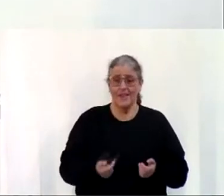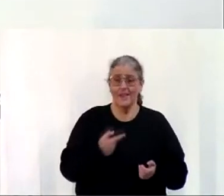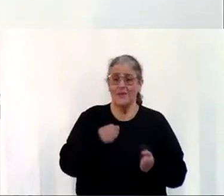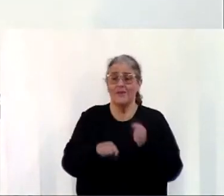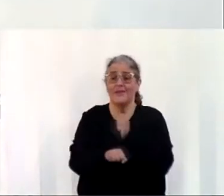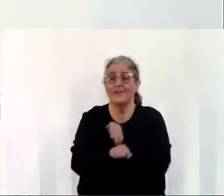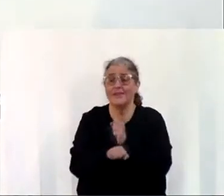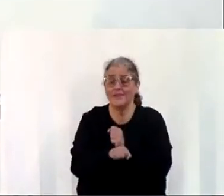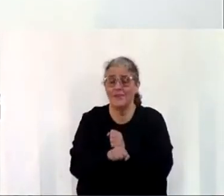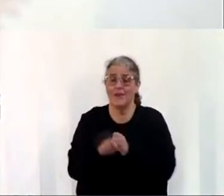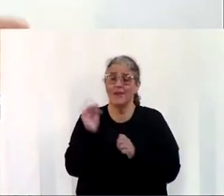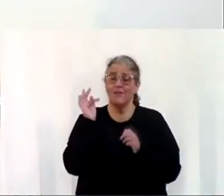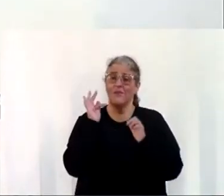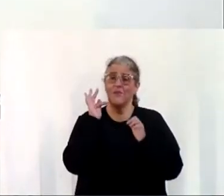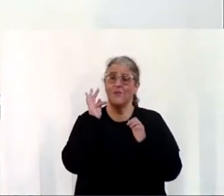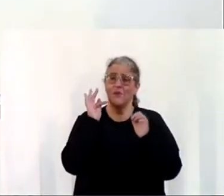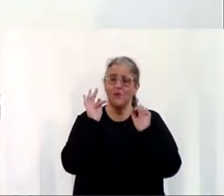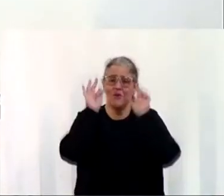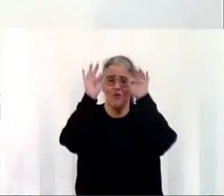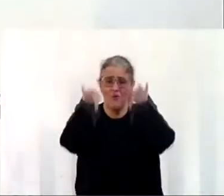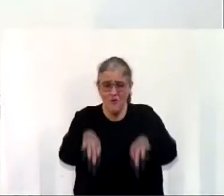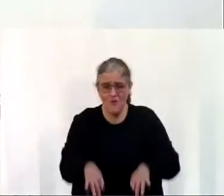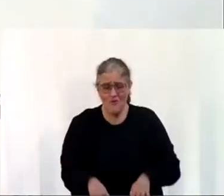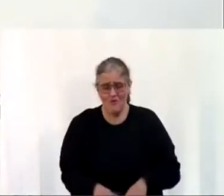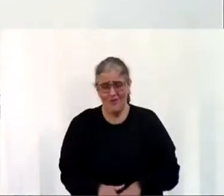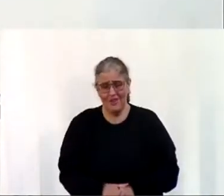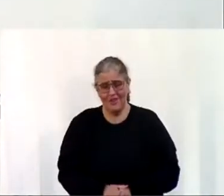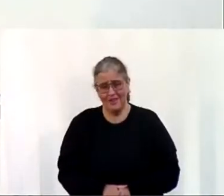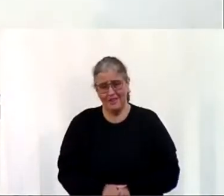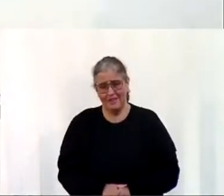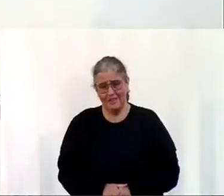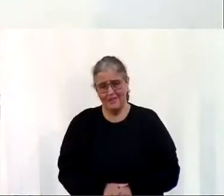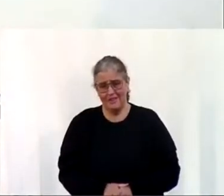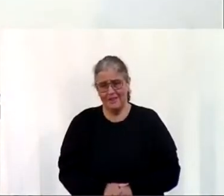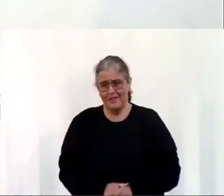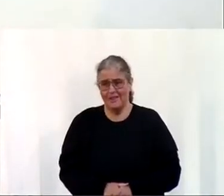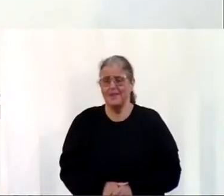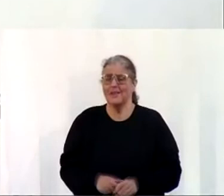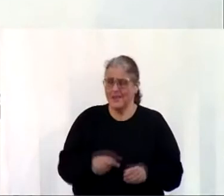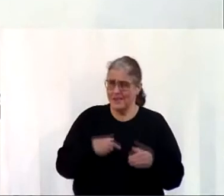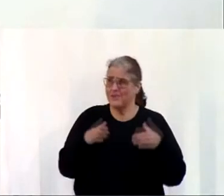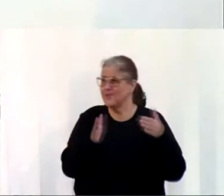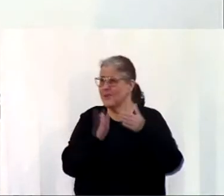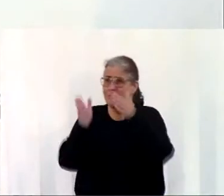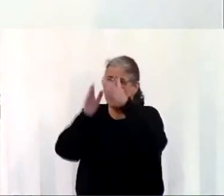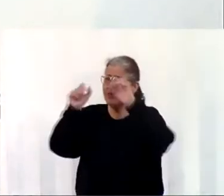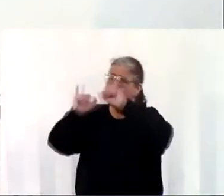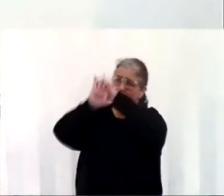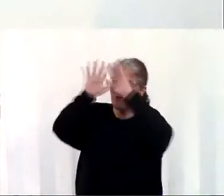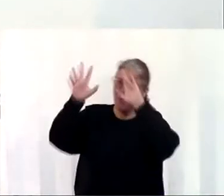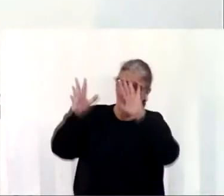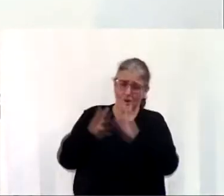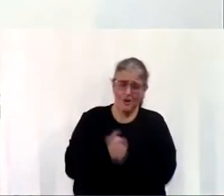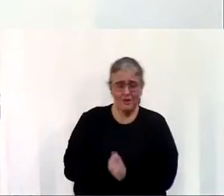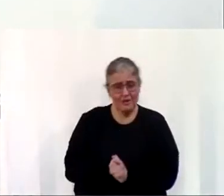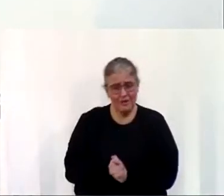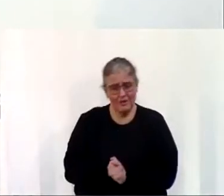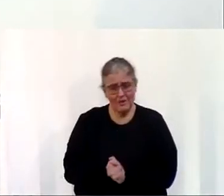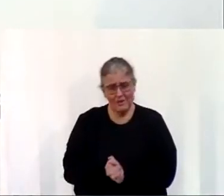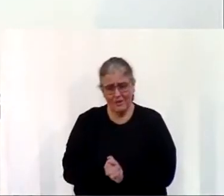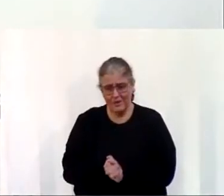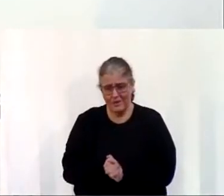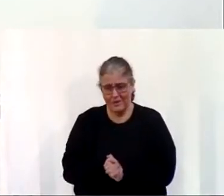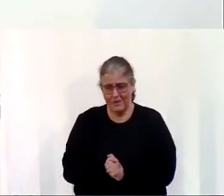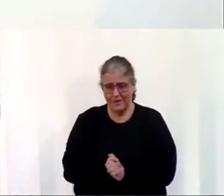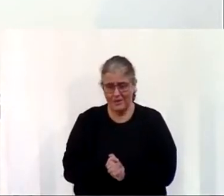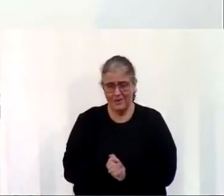pastor já está falando há 3 ou 4 pregações, este caminho preparado de glória? Se você estiver com dúvida da